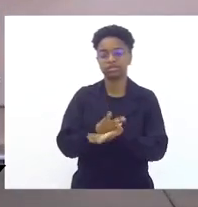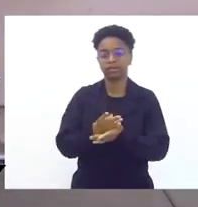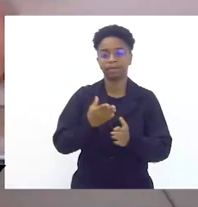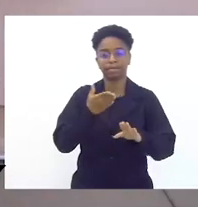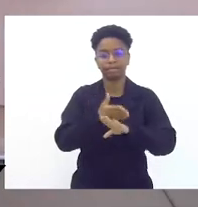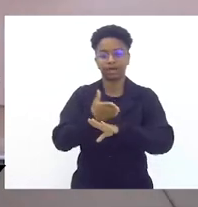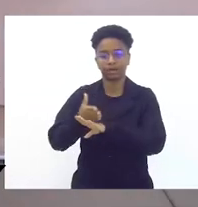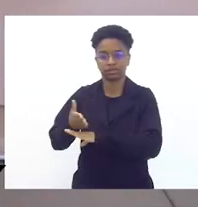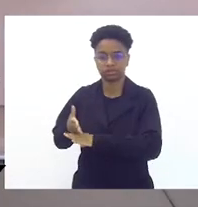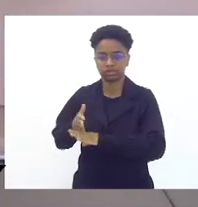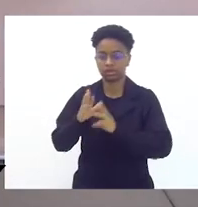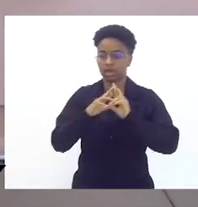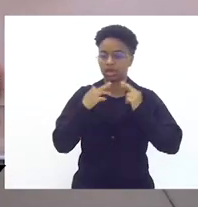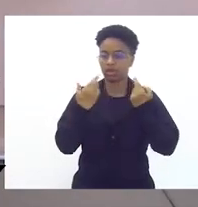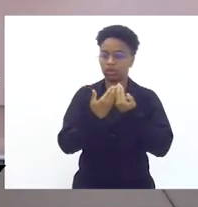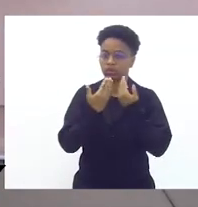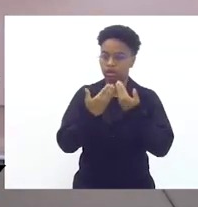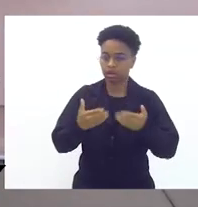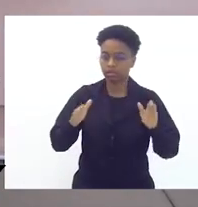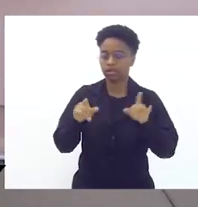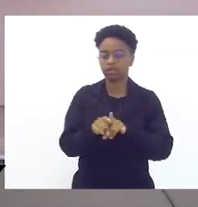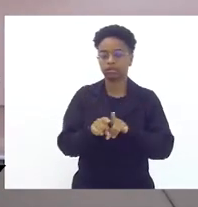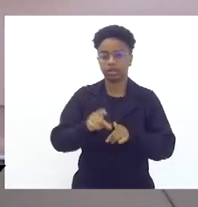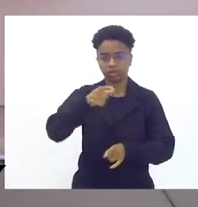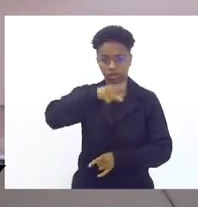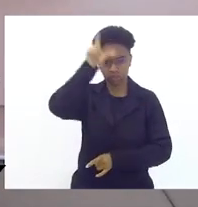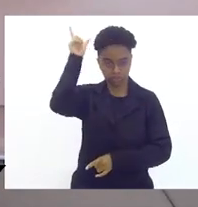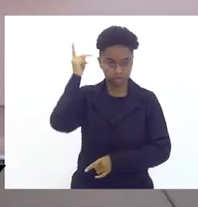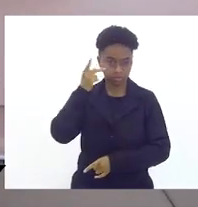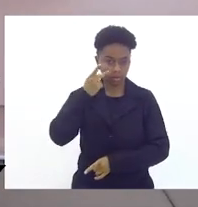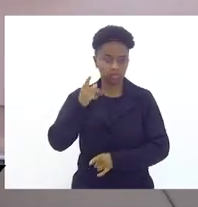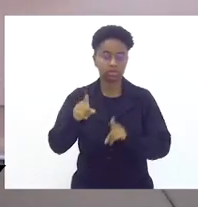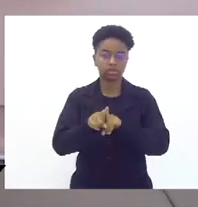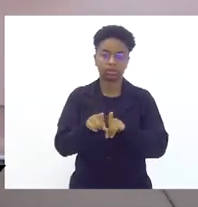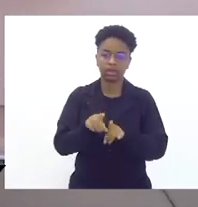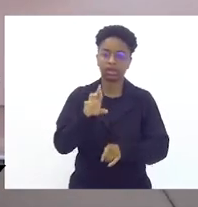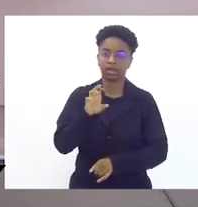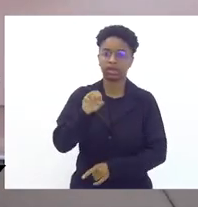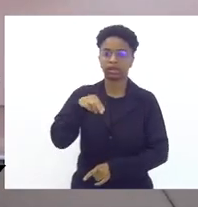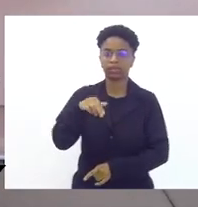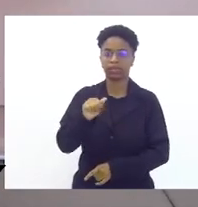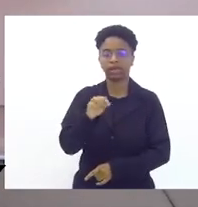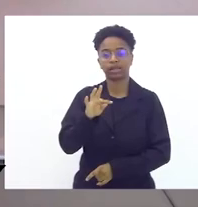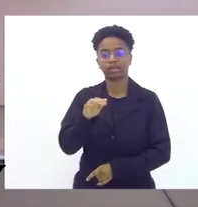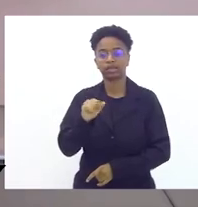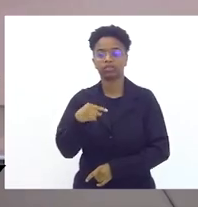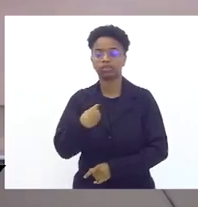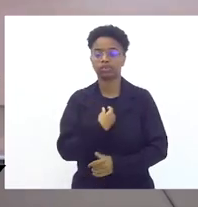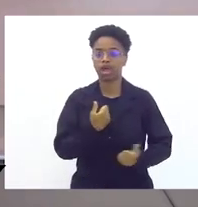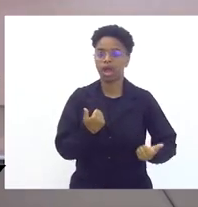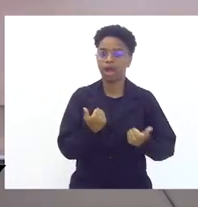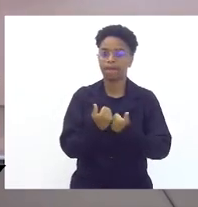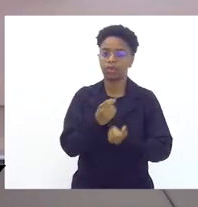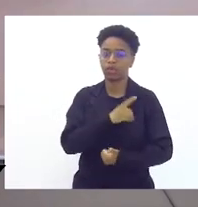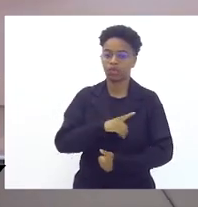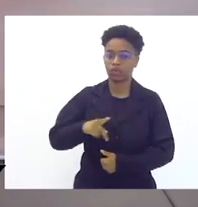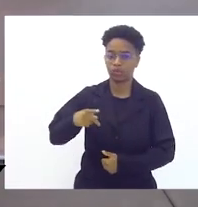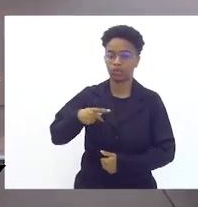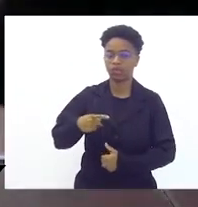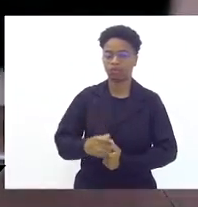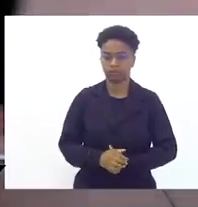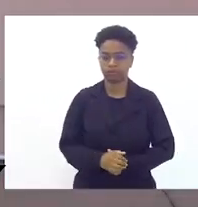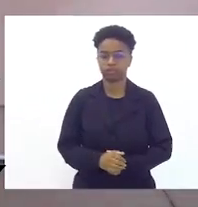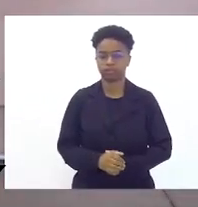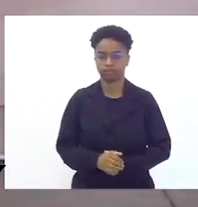todas as audiências Luiz Paulo é um dos que também a Renata Souza nós somos do da frente de apoio a Defensoria Pública